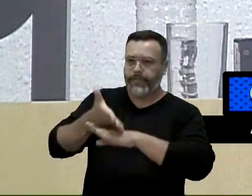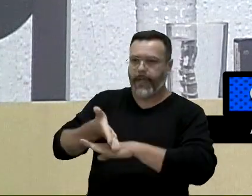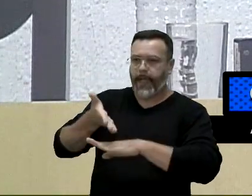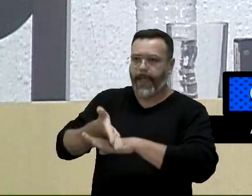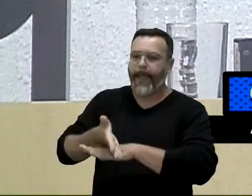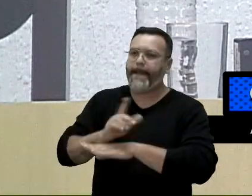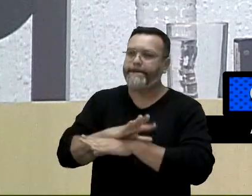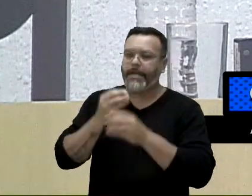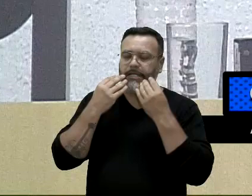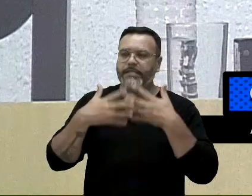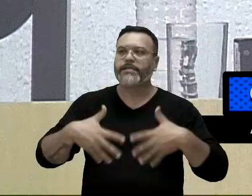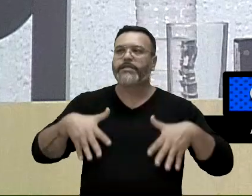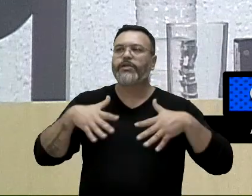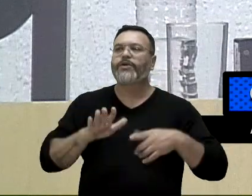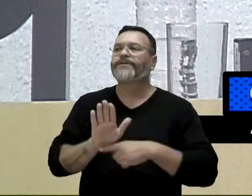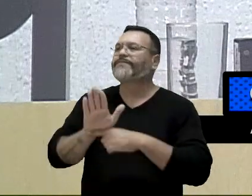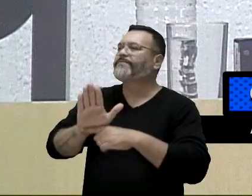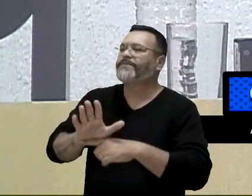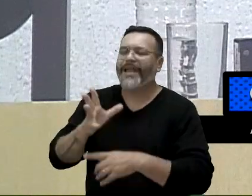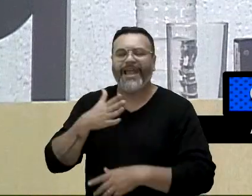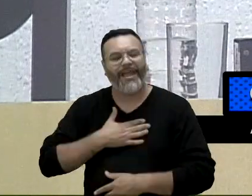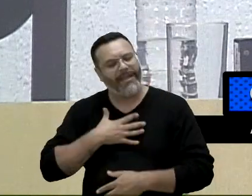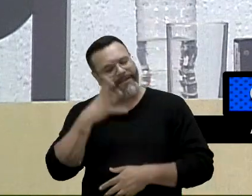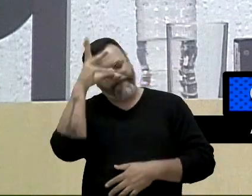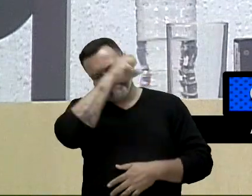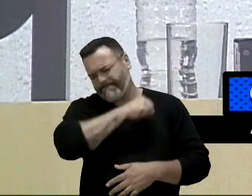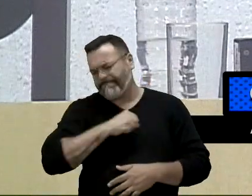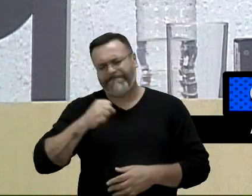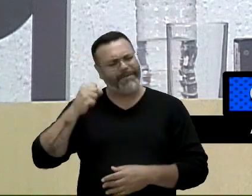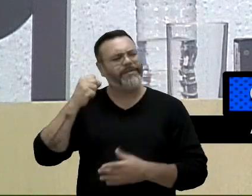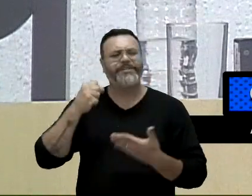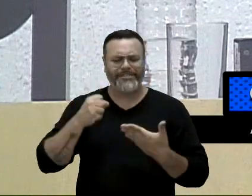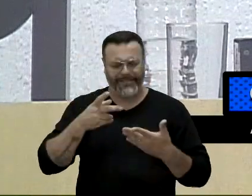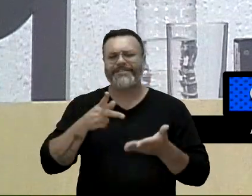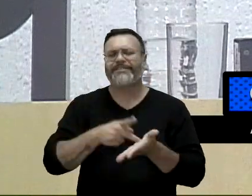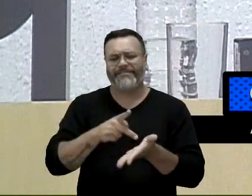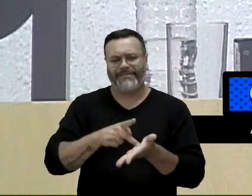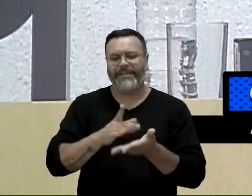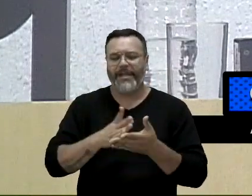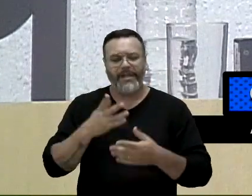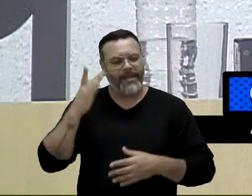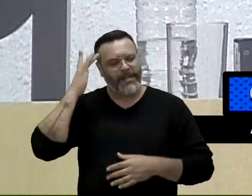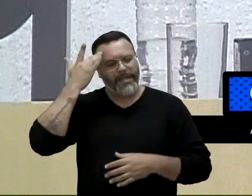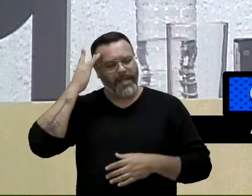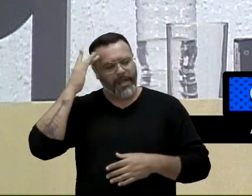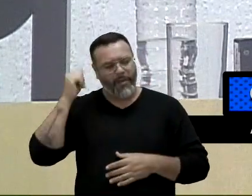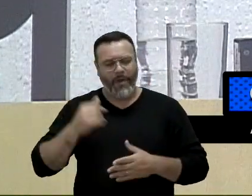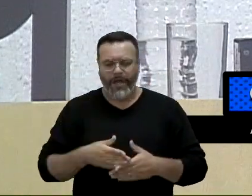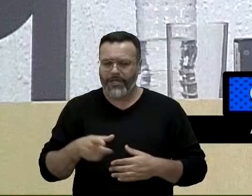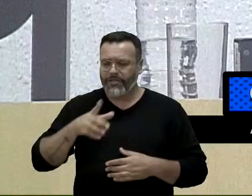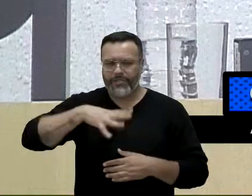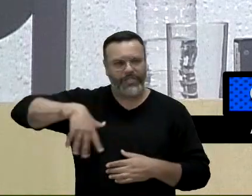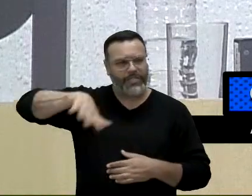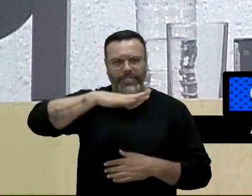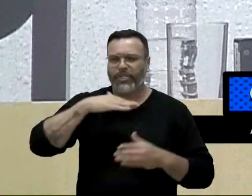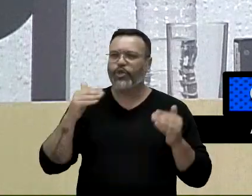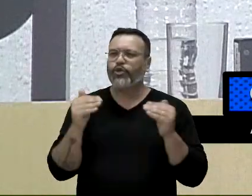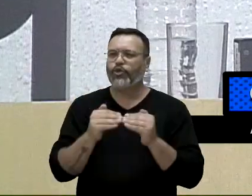que contribuíram. Eu aprendi muito. Acho que é unânime, né, que é